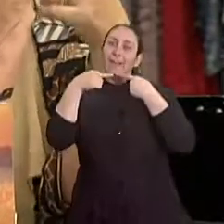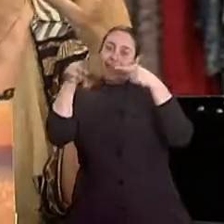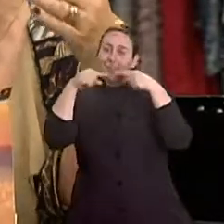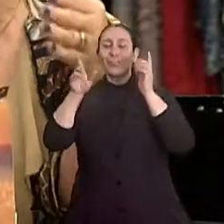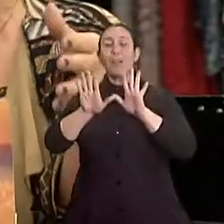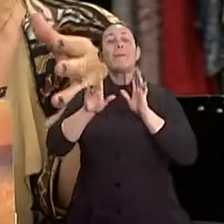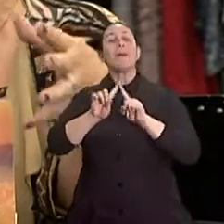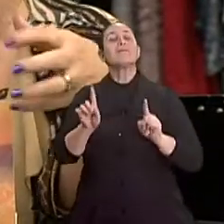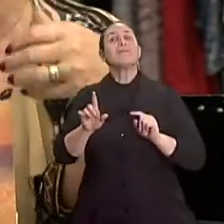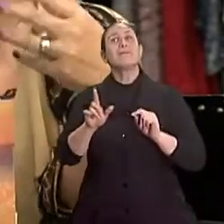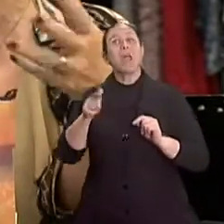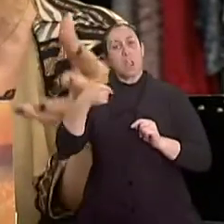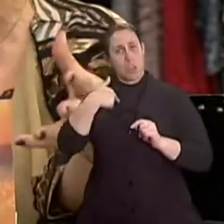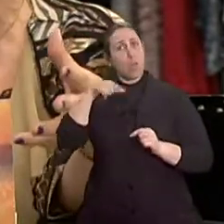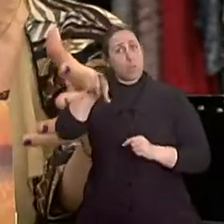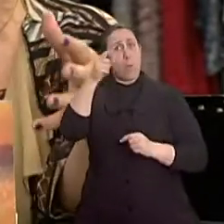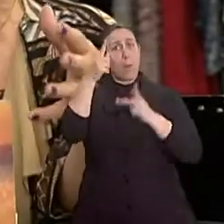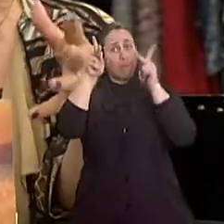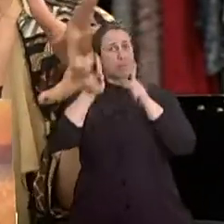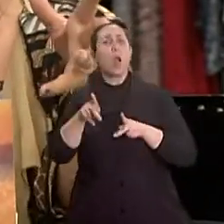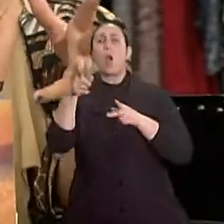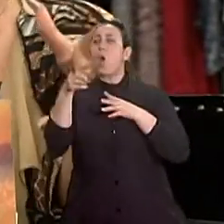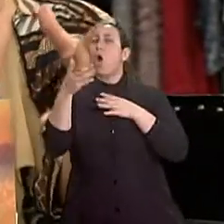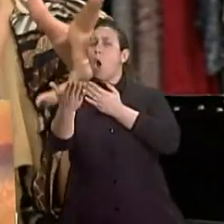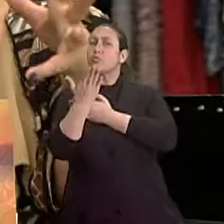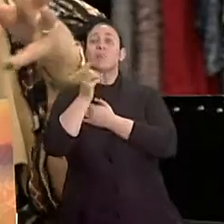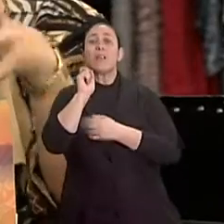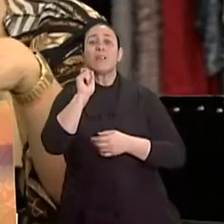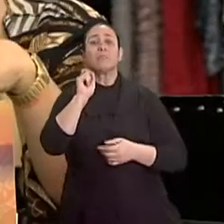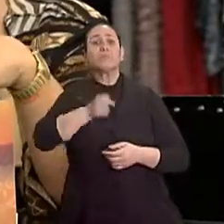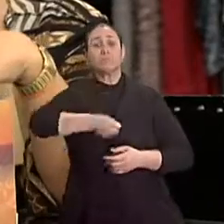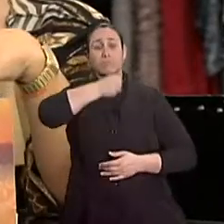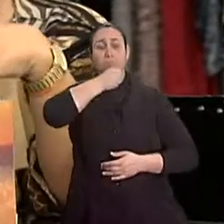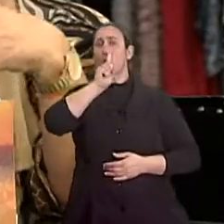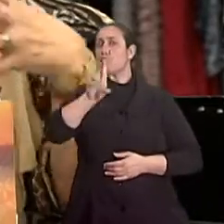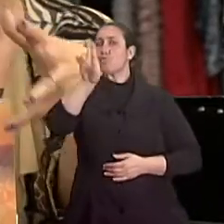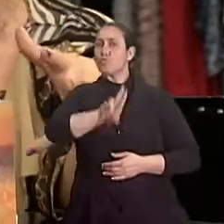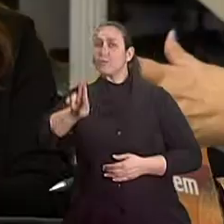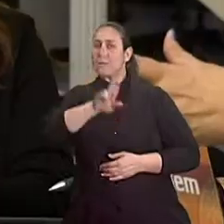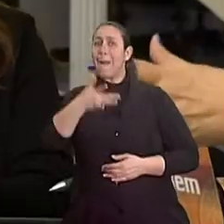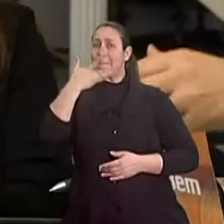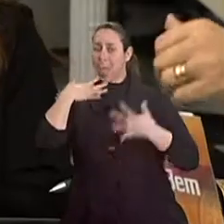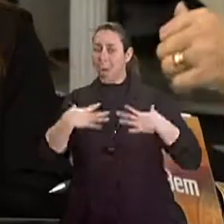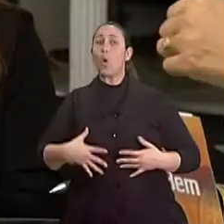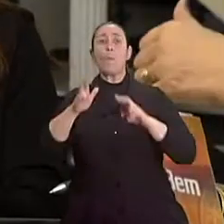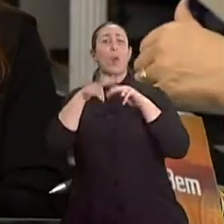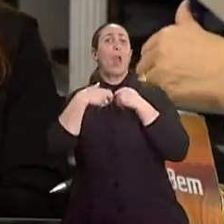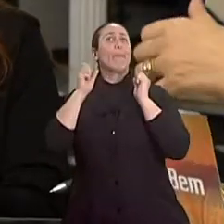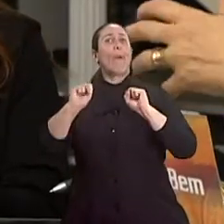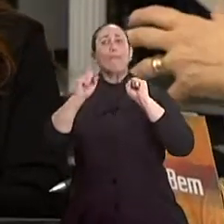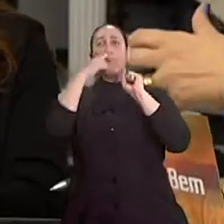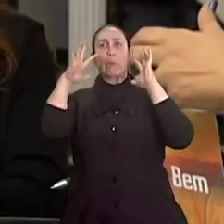Eu contratei uma pessoa que vai me dar orientação, ela diz que velho não põe branco porque vai parecer fantasma. Velho tem que